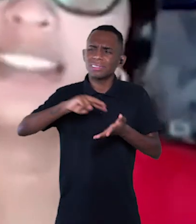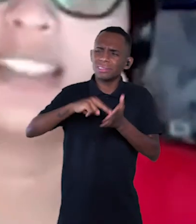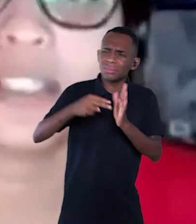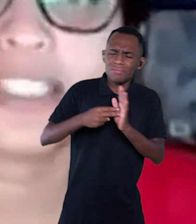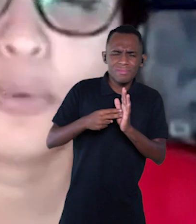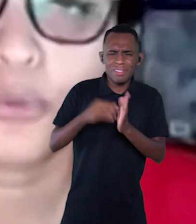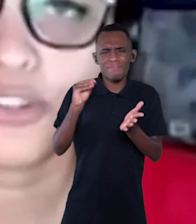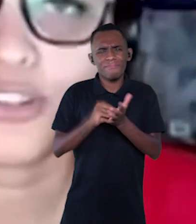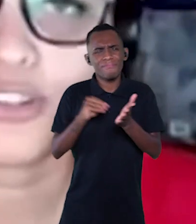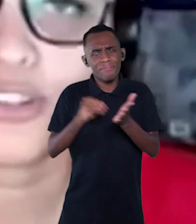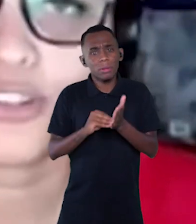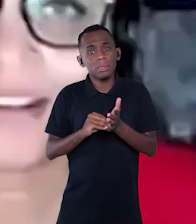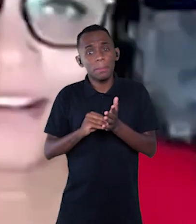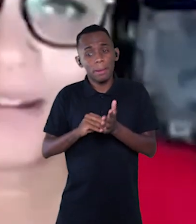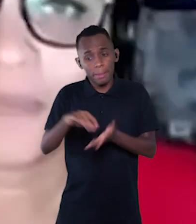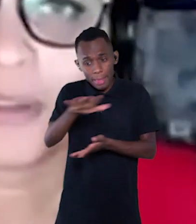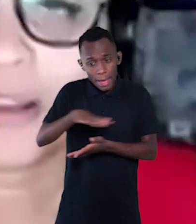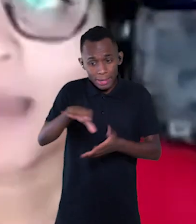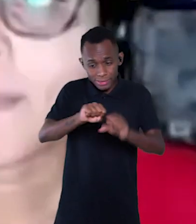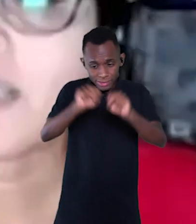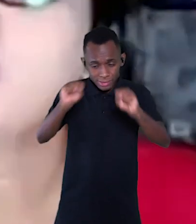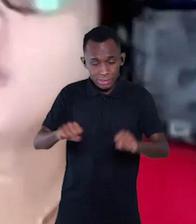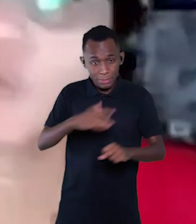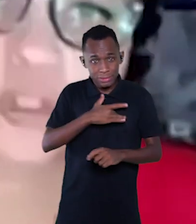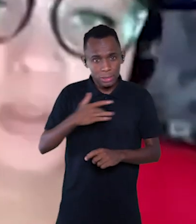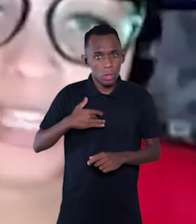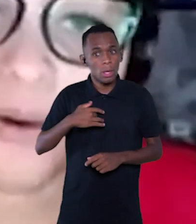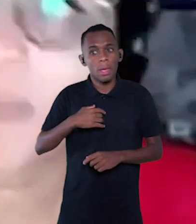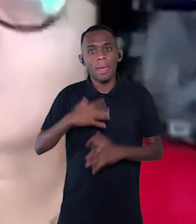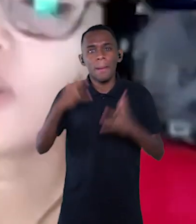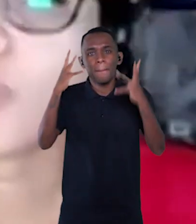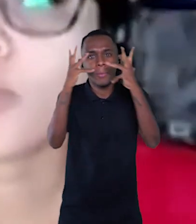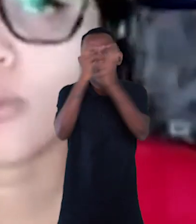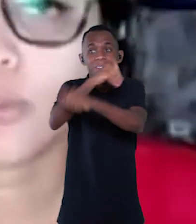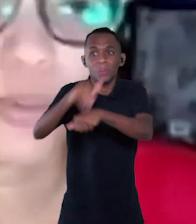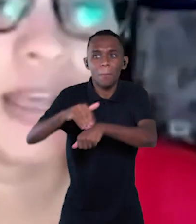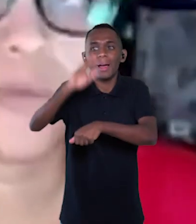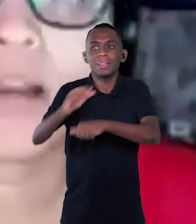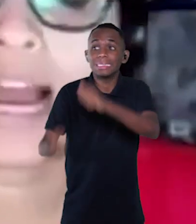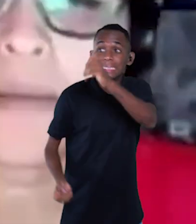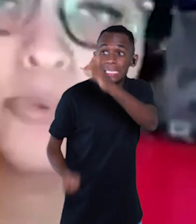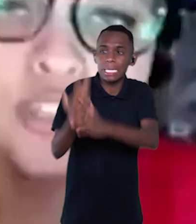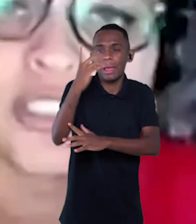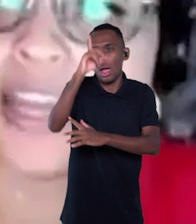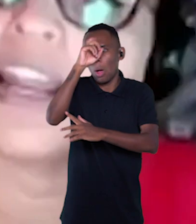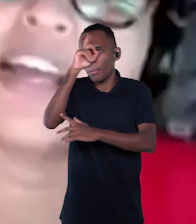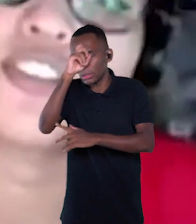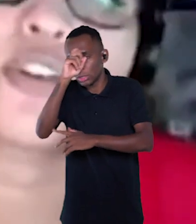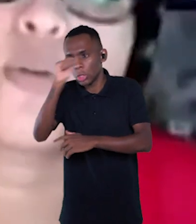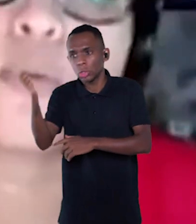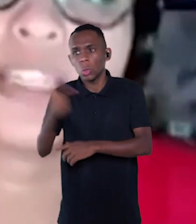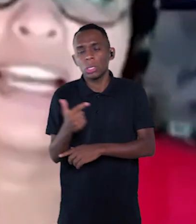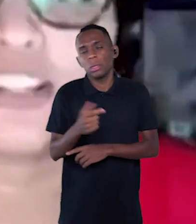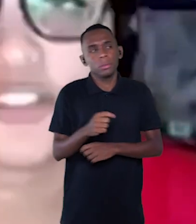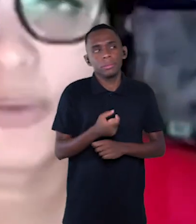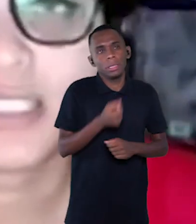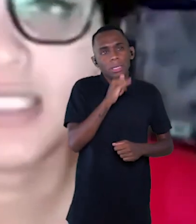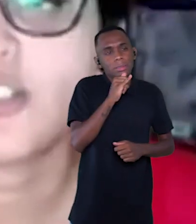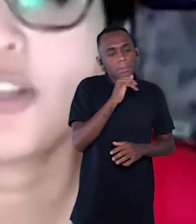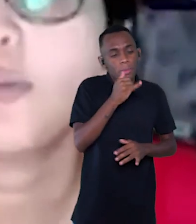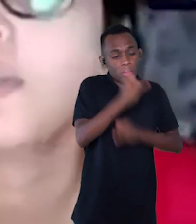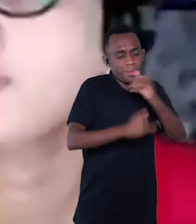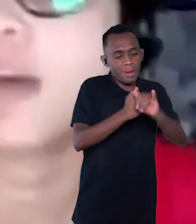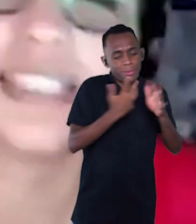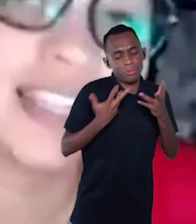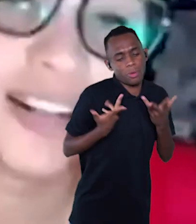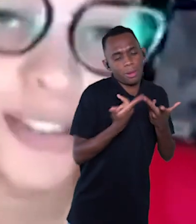de atenção à saúde. É mais bonito um hospital, é mais vistoso do que um cabo de internet com internet de